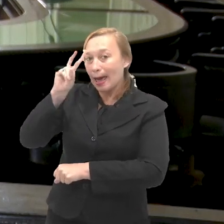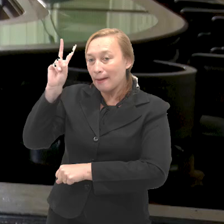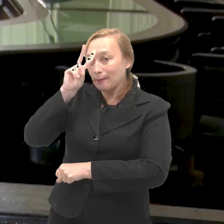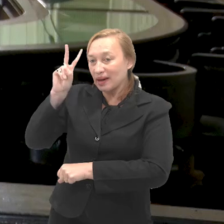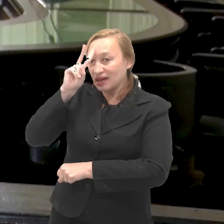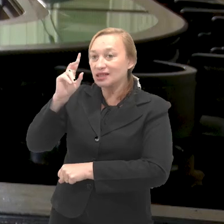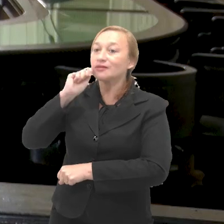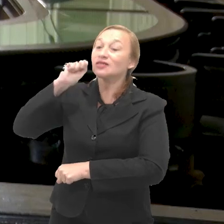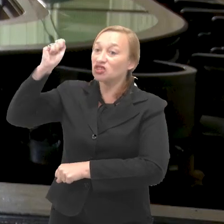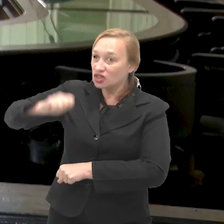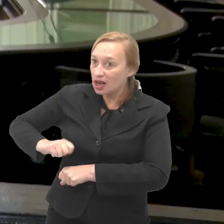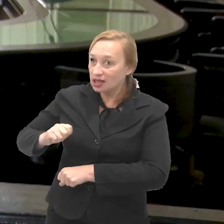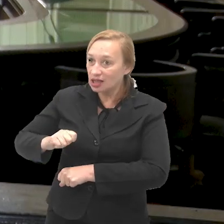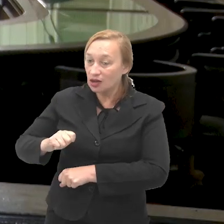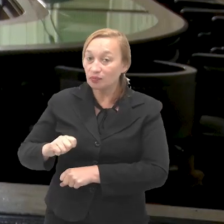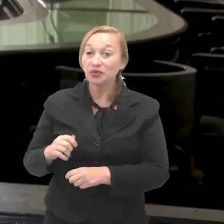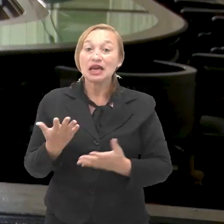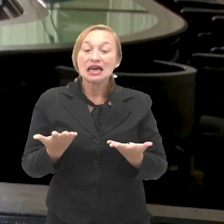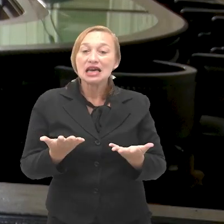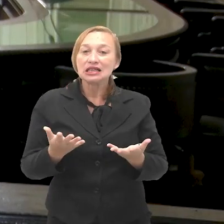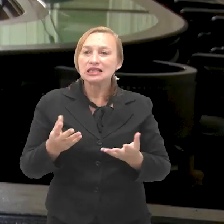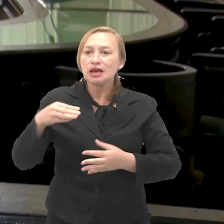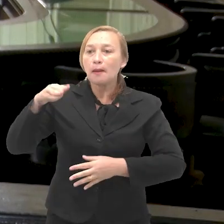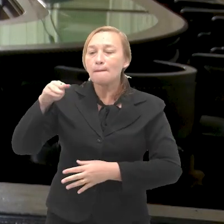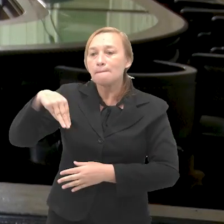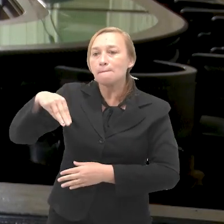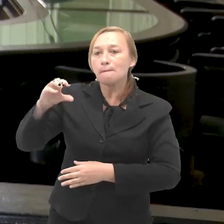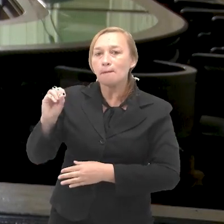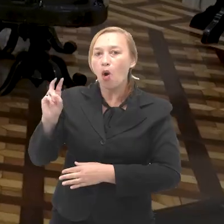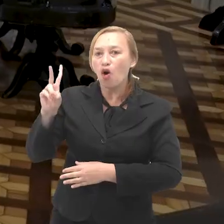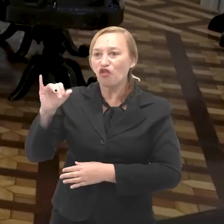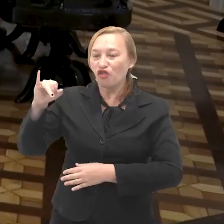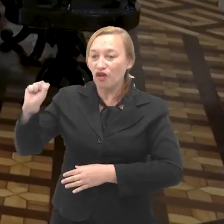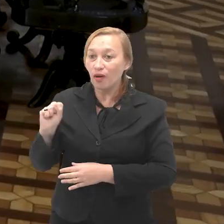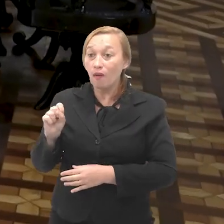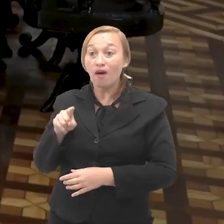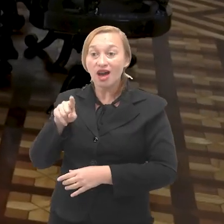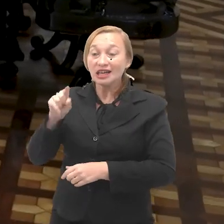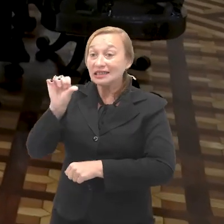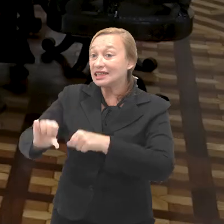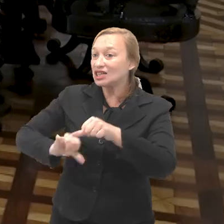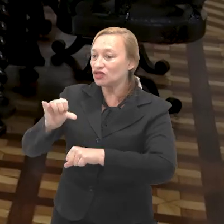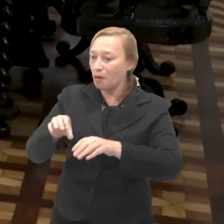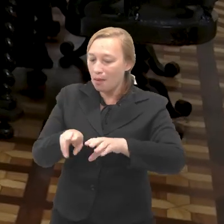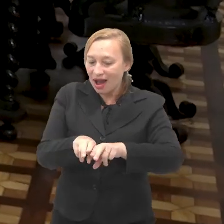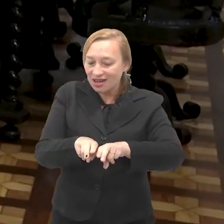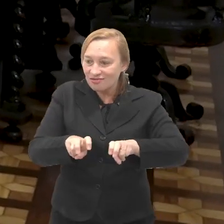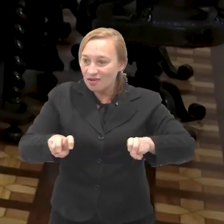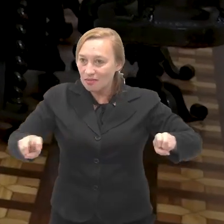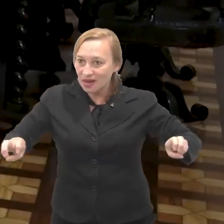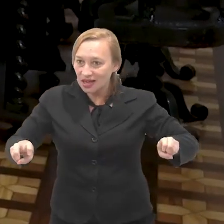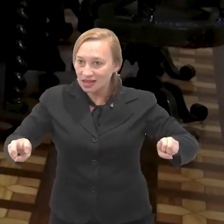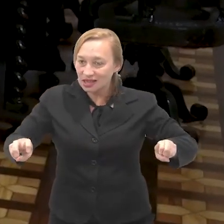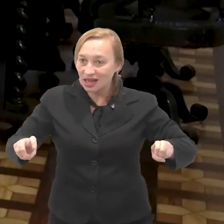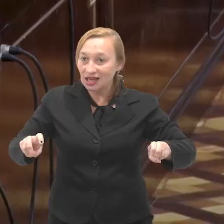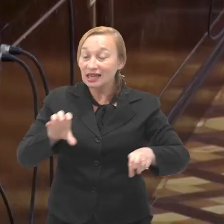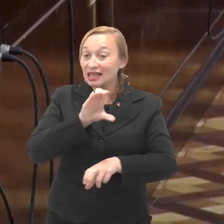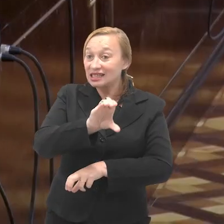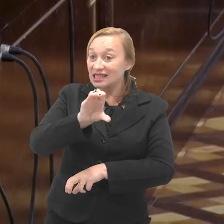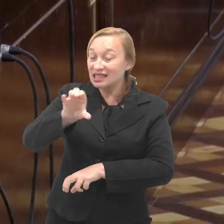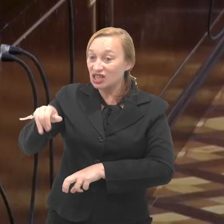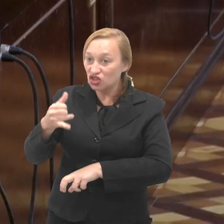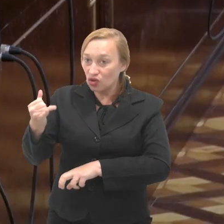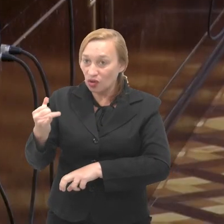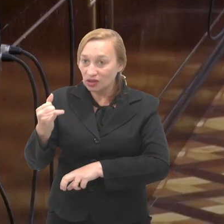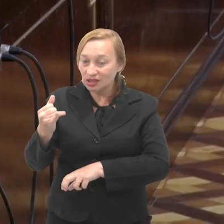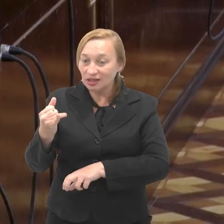num espaço refinado da modernidade. E esse grande móvel foi posto aqui, que foi transformada na sala da Comissão de